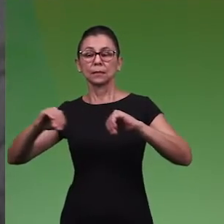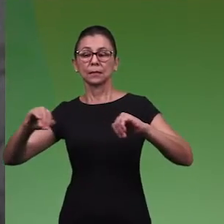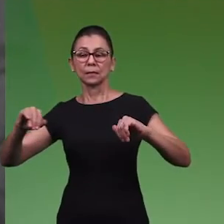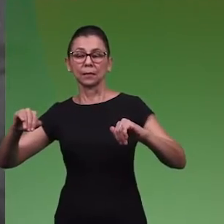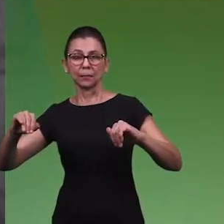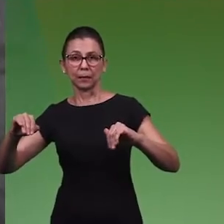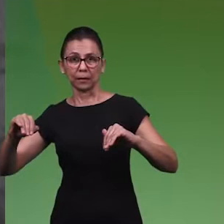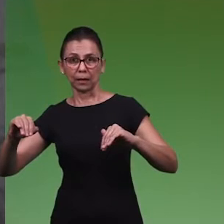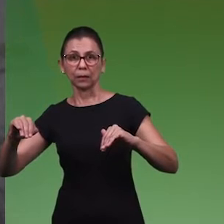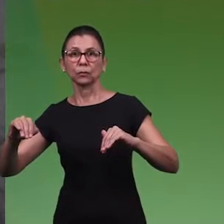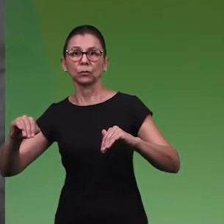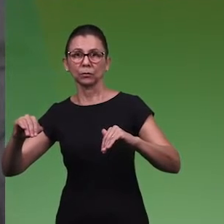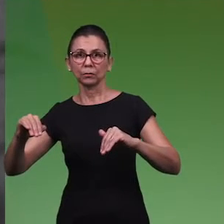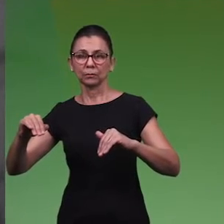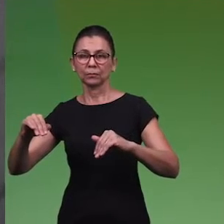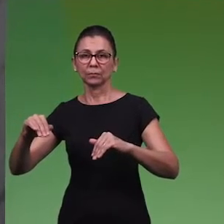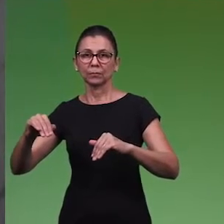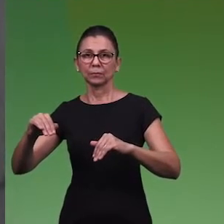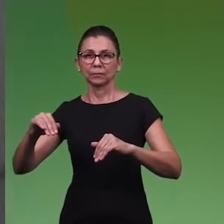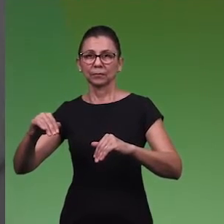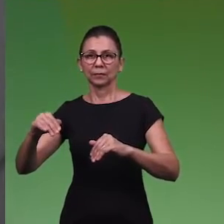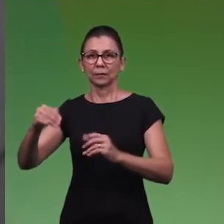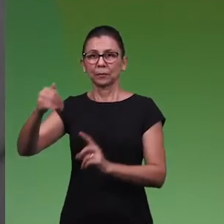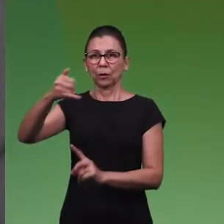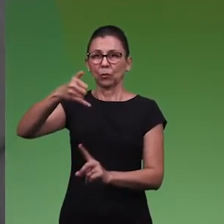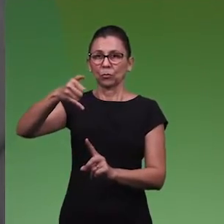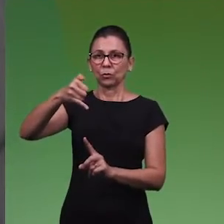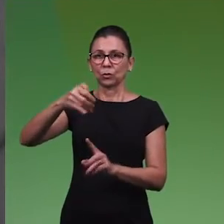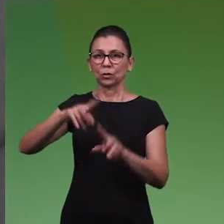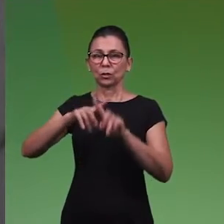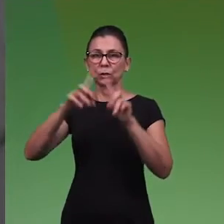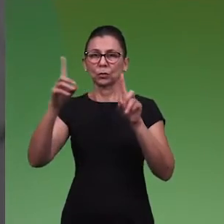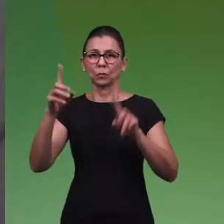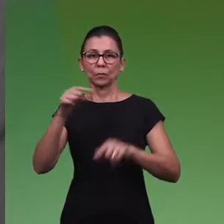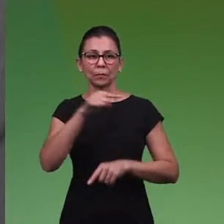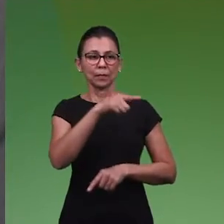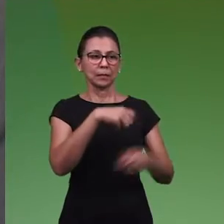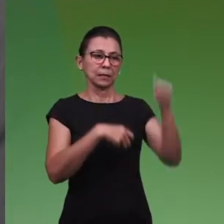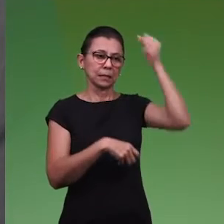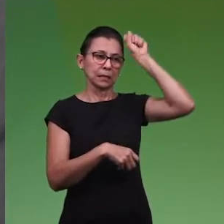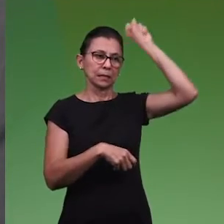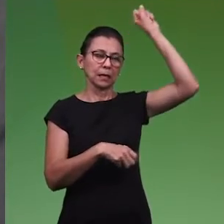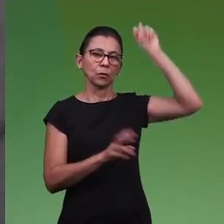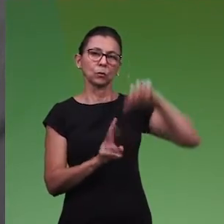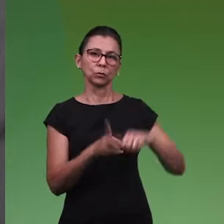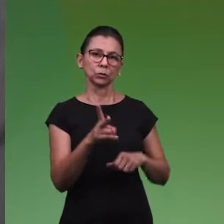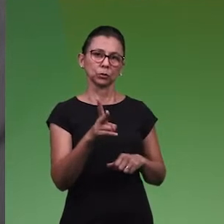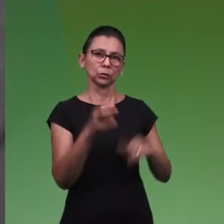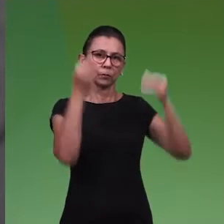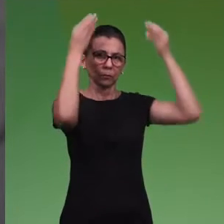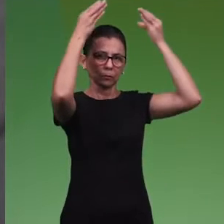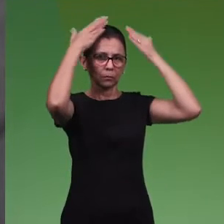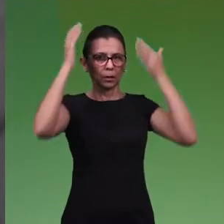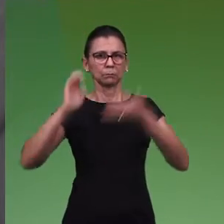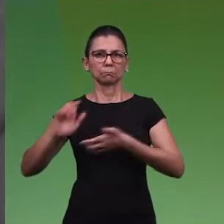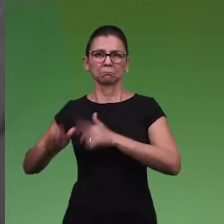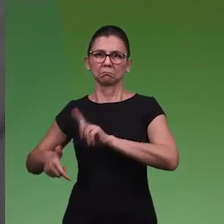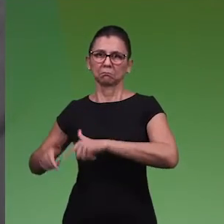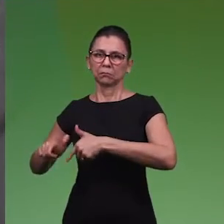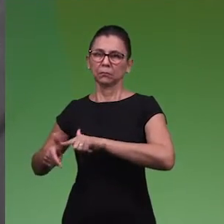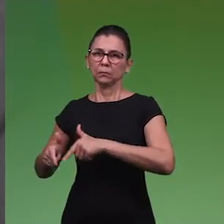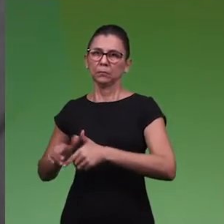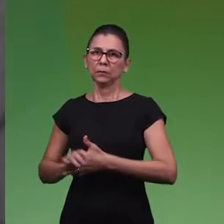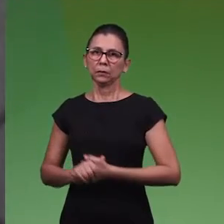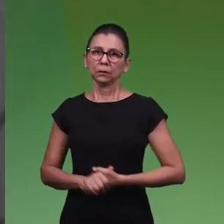o rei era Saul ainda. Quem estava com o governo de Israel era Saul. Ia permanecer mais algum